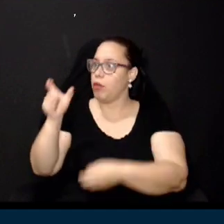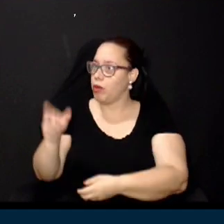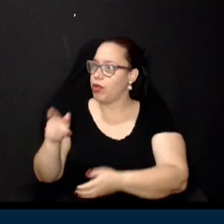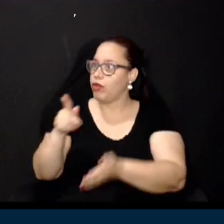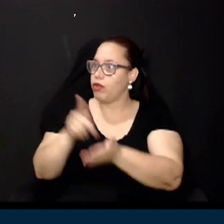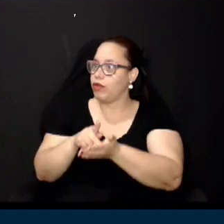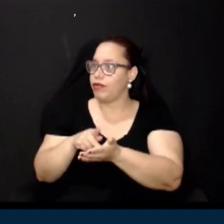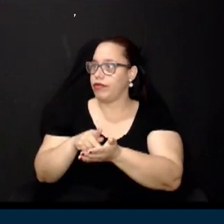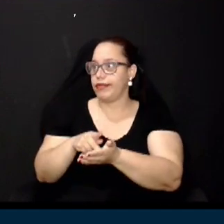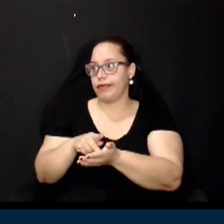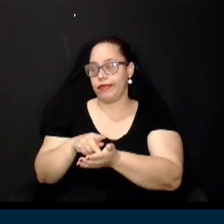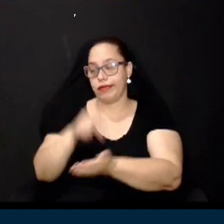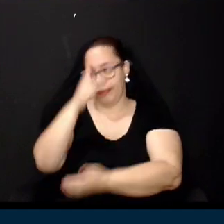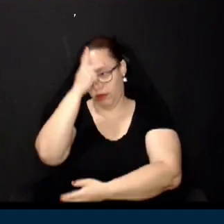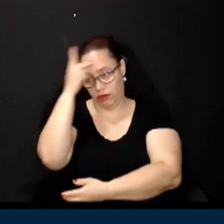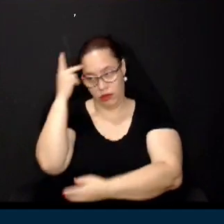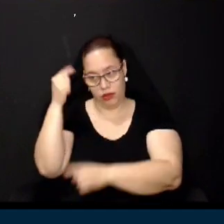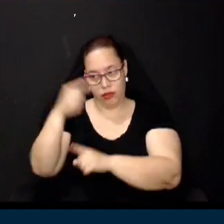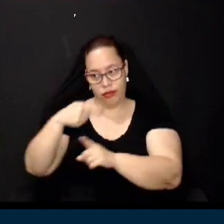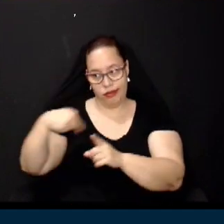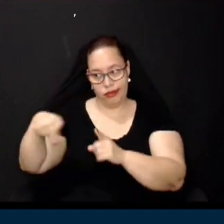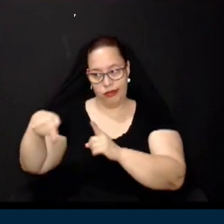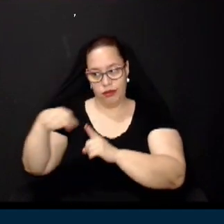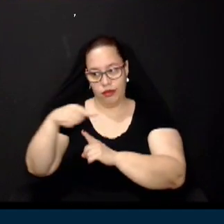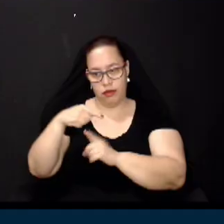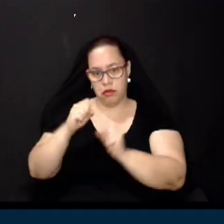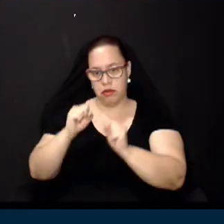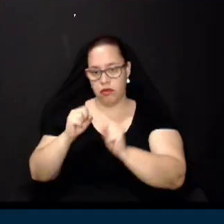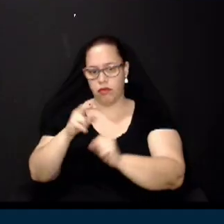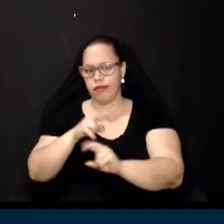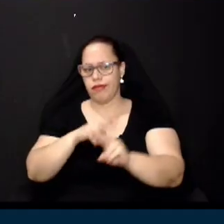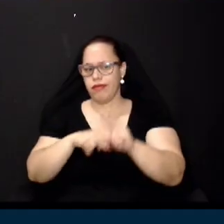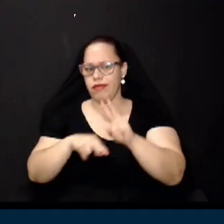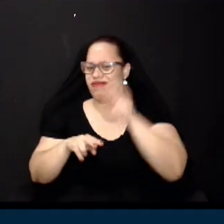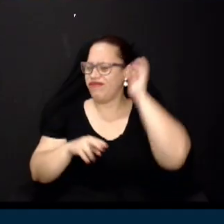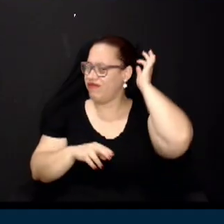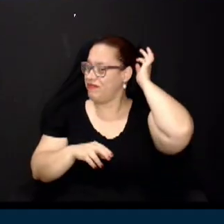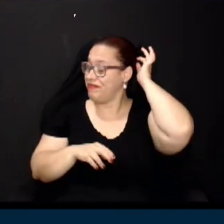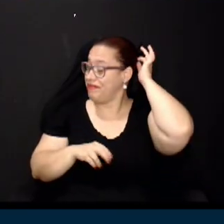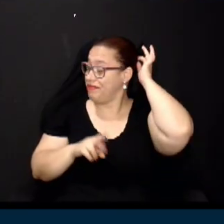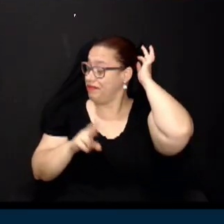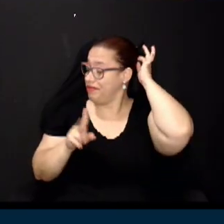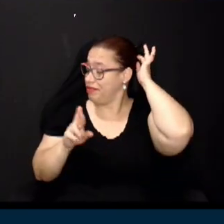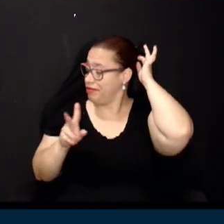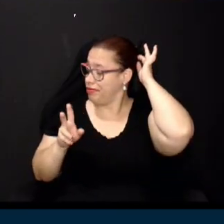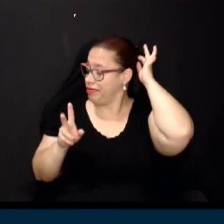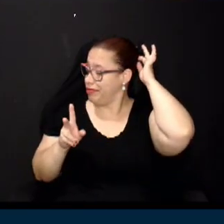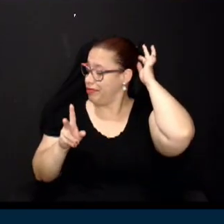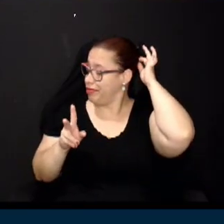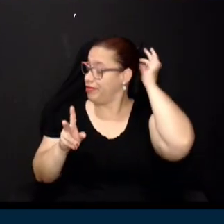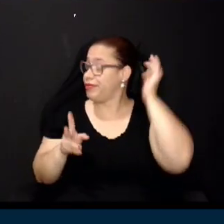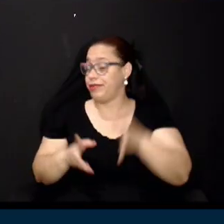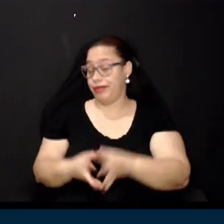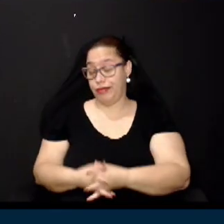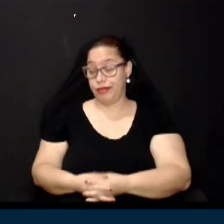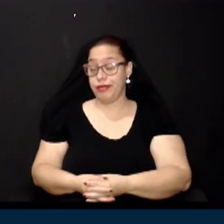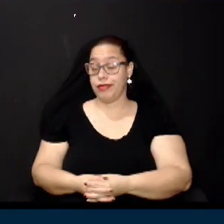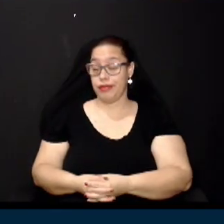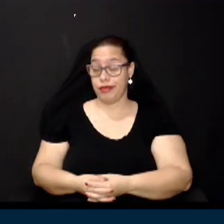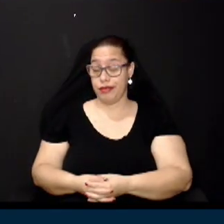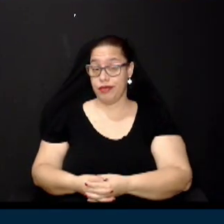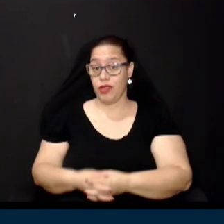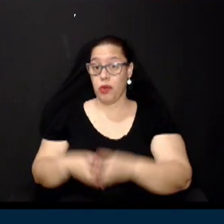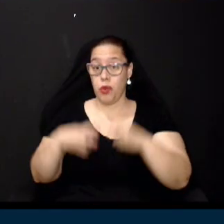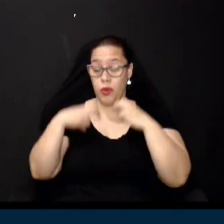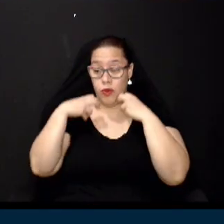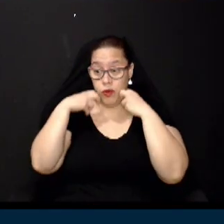pessoas que estão em volta podem analisar de uma forma diferente. Isso também pode causar até uma situação constrangedora